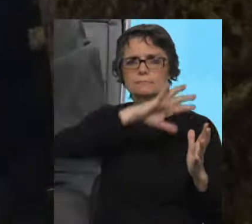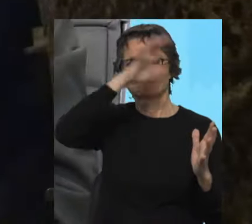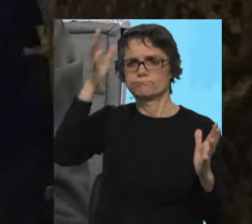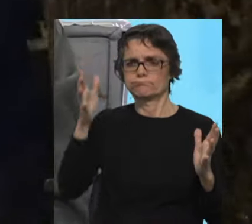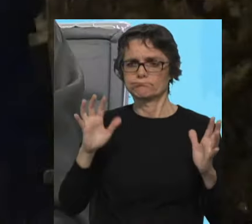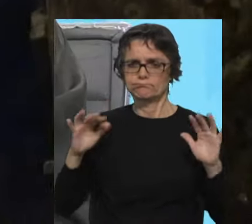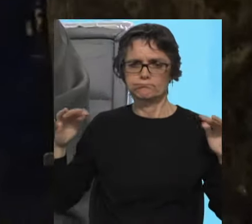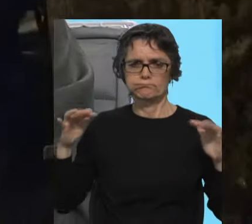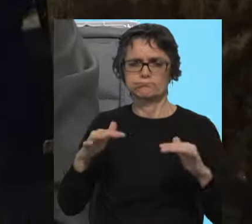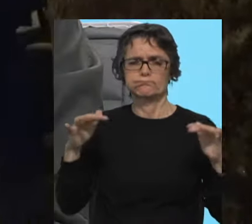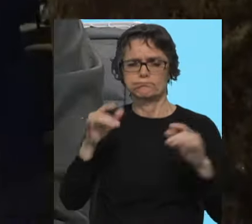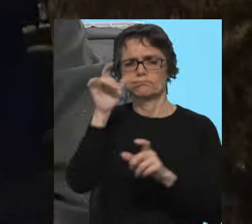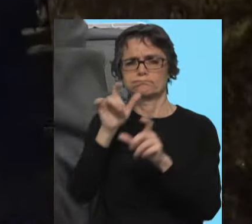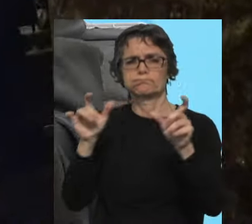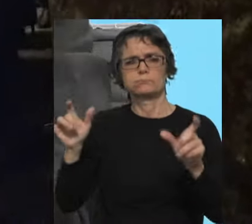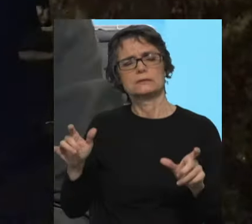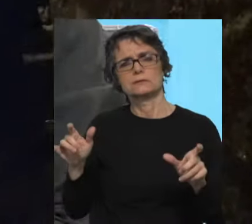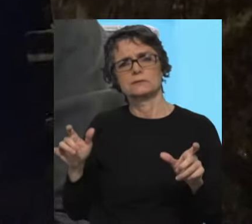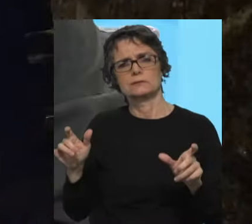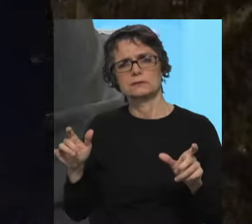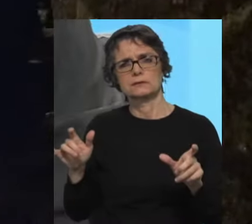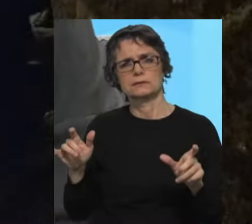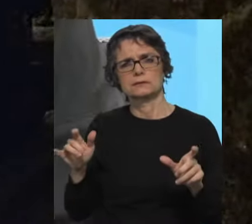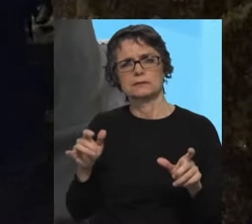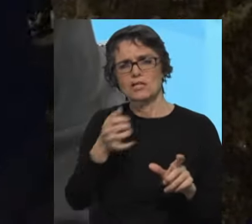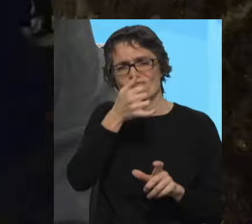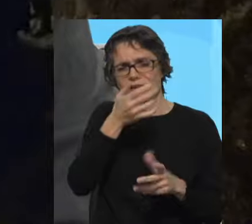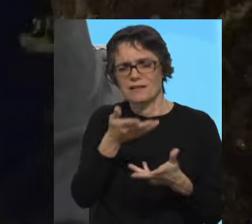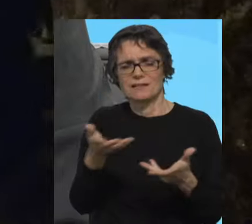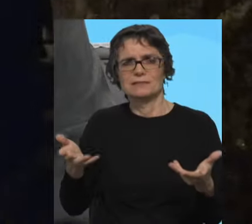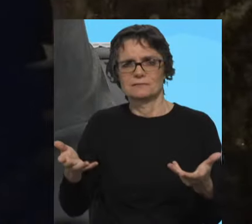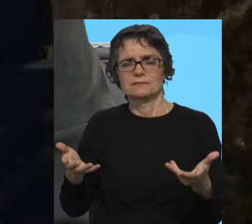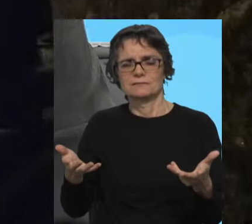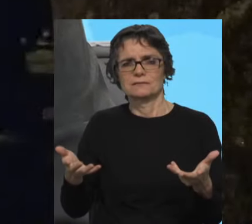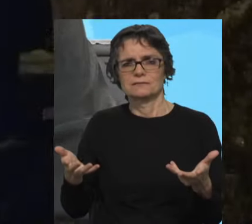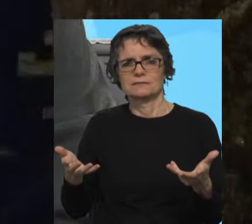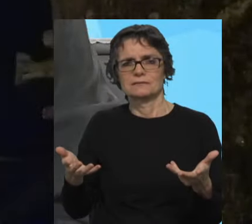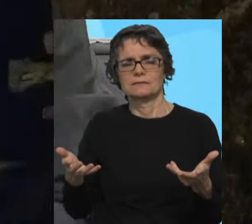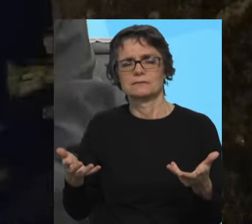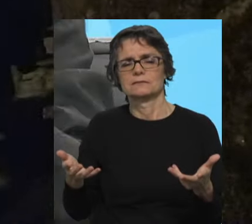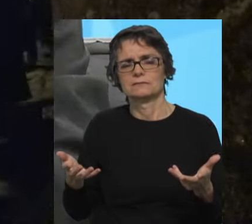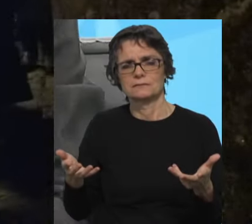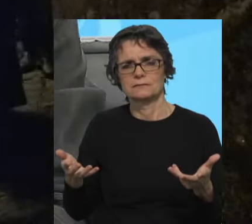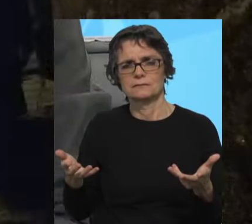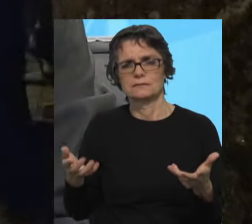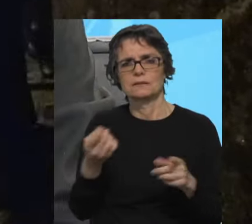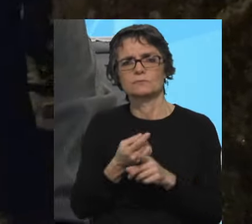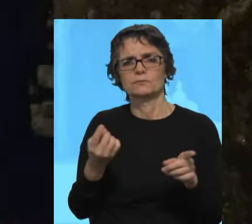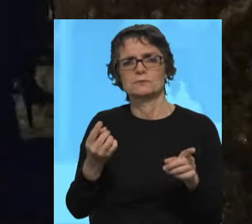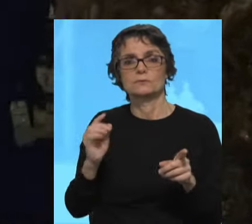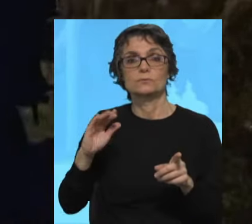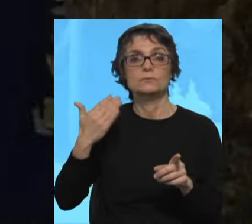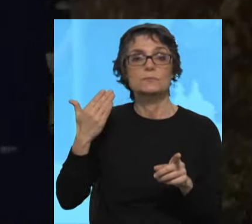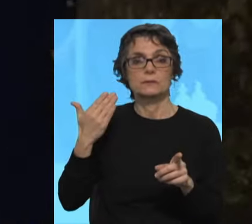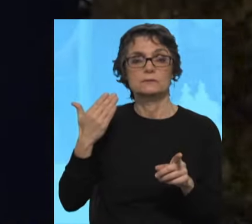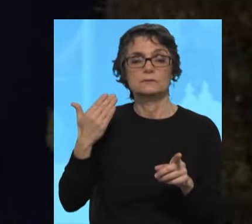de de de pessoas porque quanto e na na na no no no princípio da da